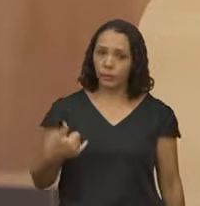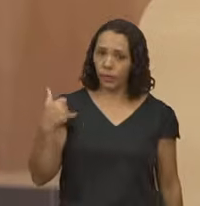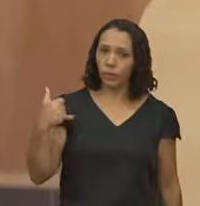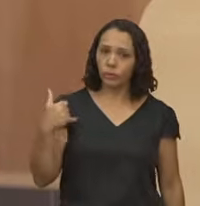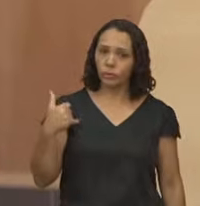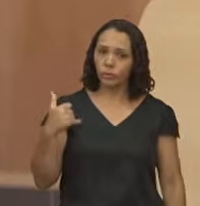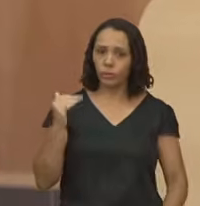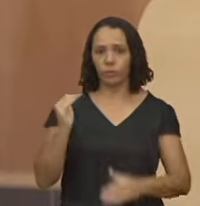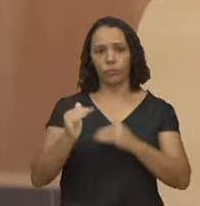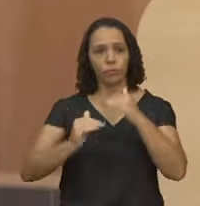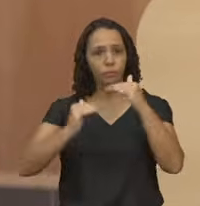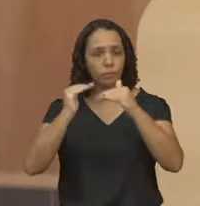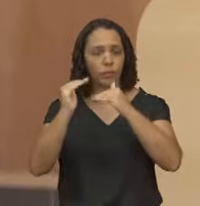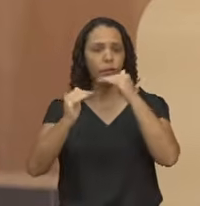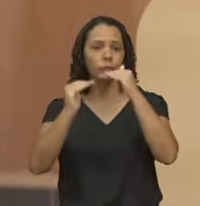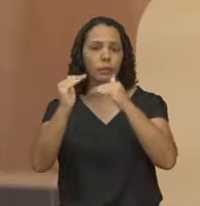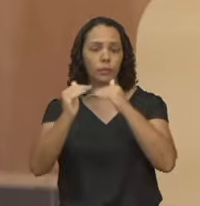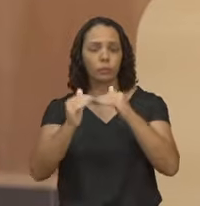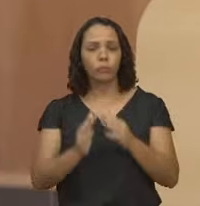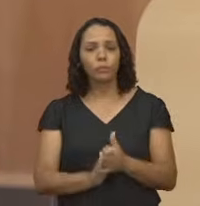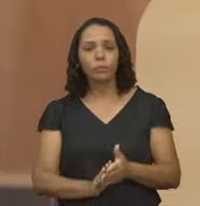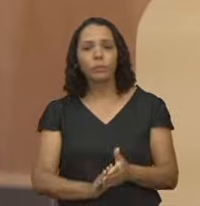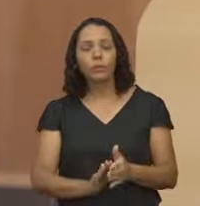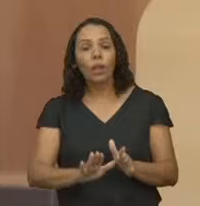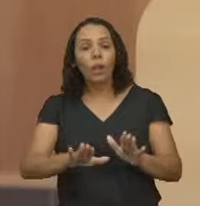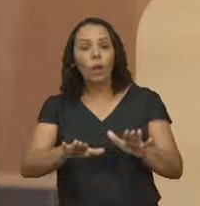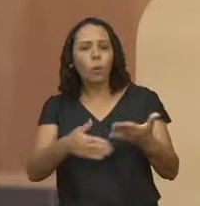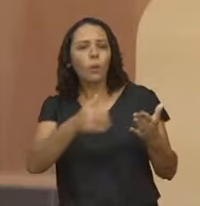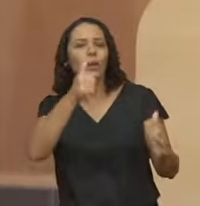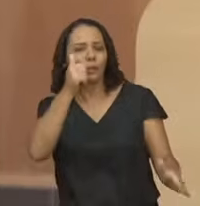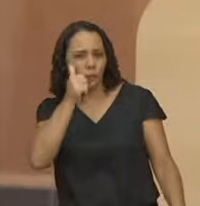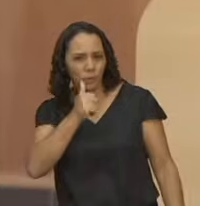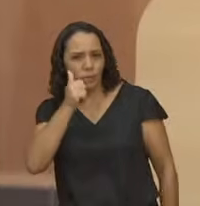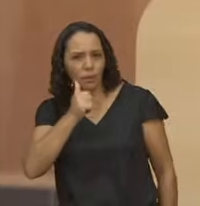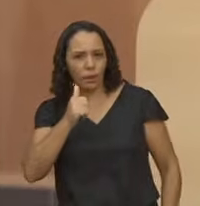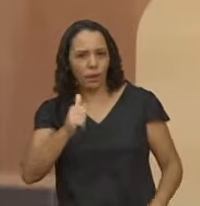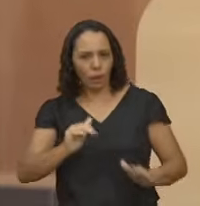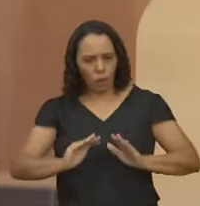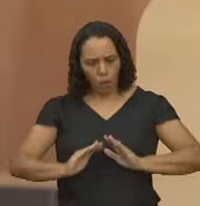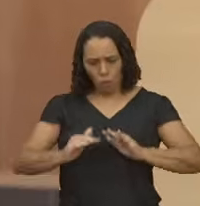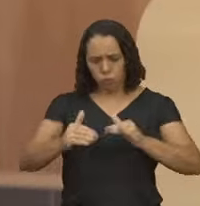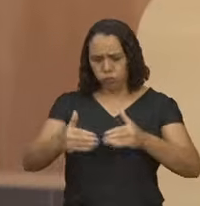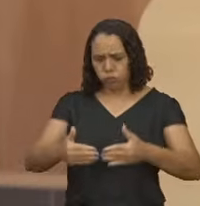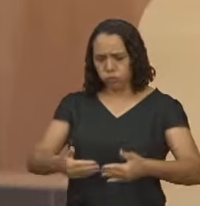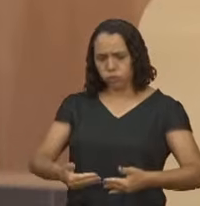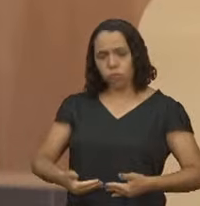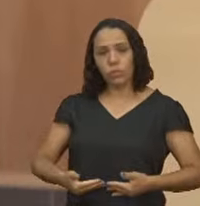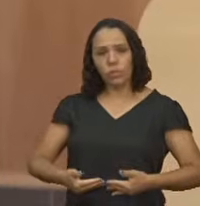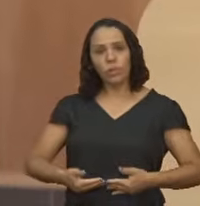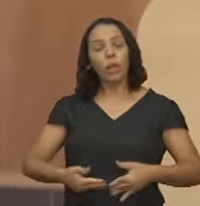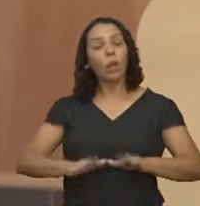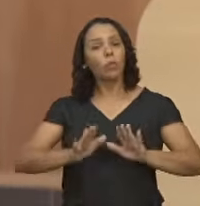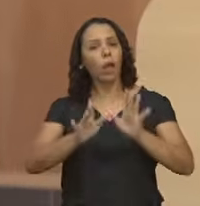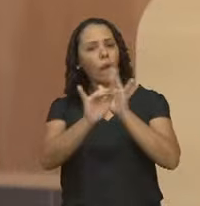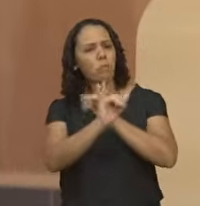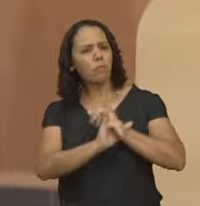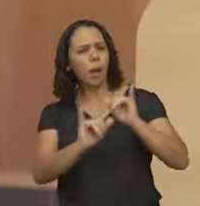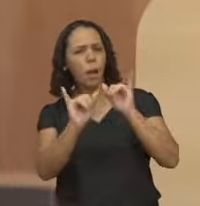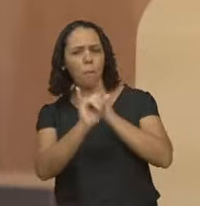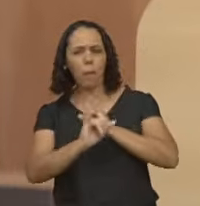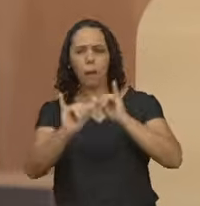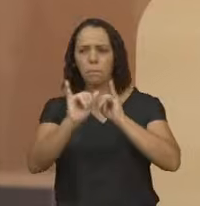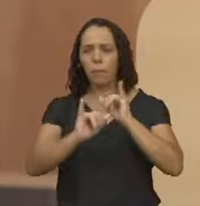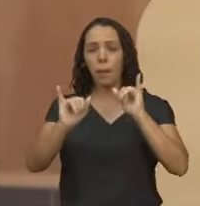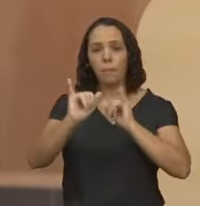que existe uma pessoa entrando naquela família, né? Que mudando já, afetando a vida daqueles pais que recebem a